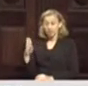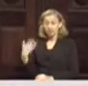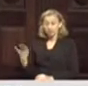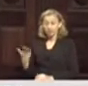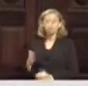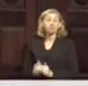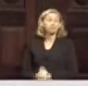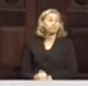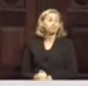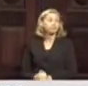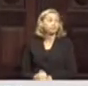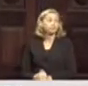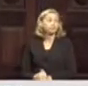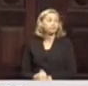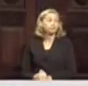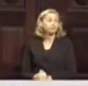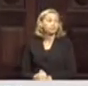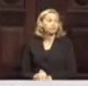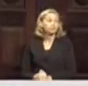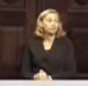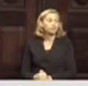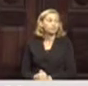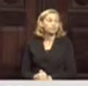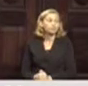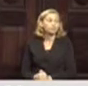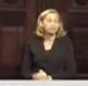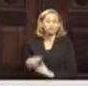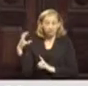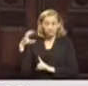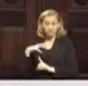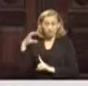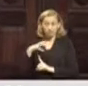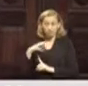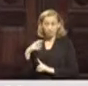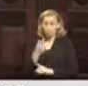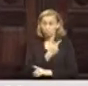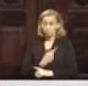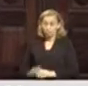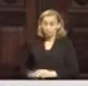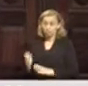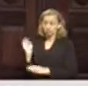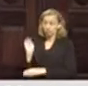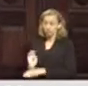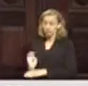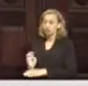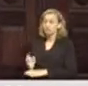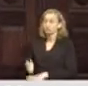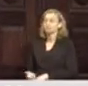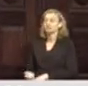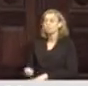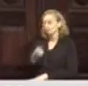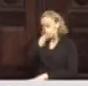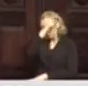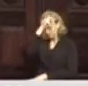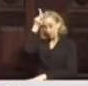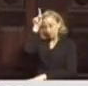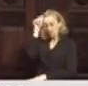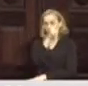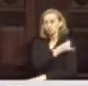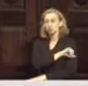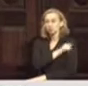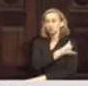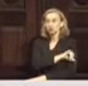campeonato dominava o governo do Estado, a prefeitura da cidade do Rio de Janeiro,